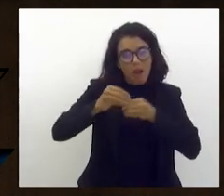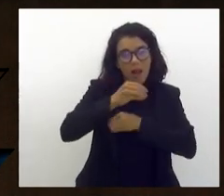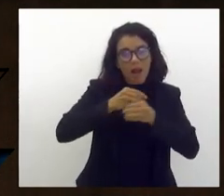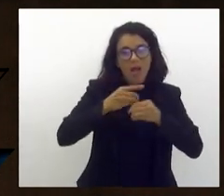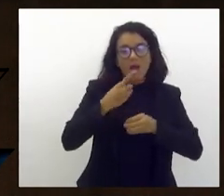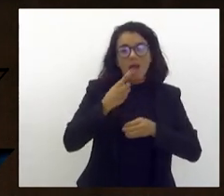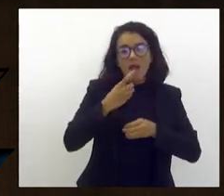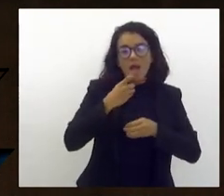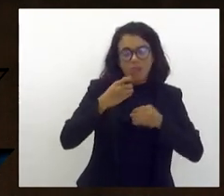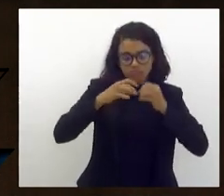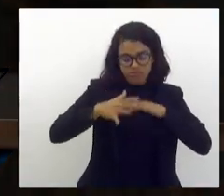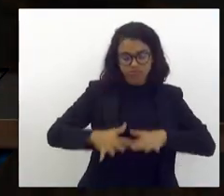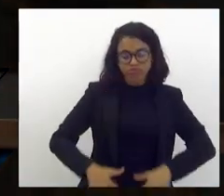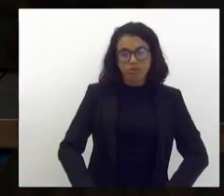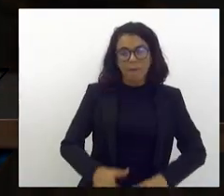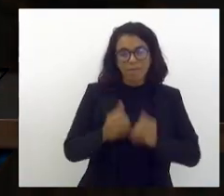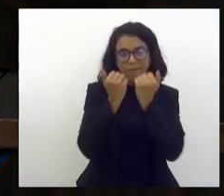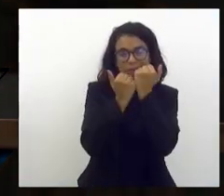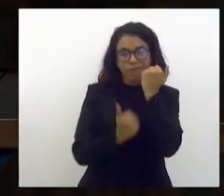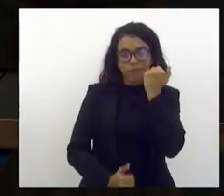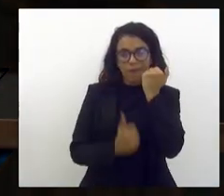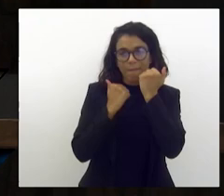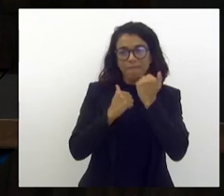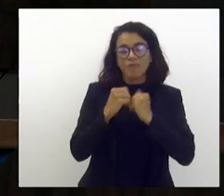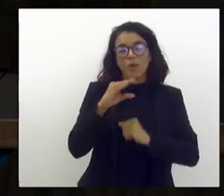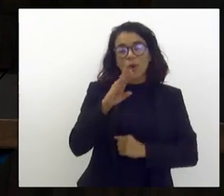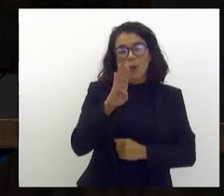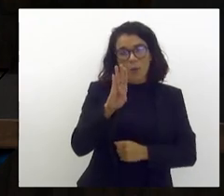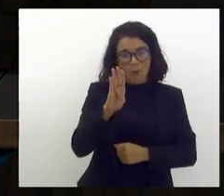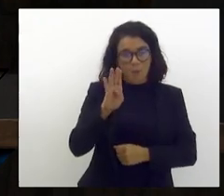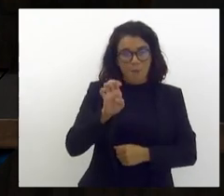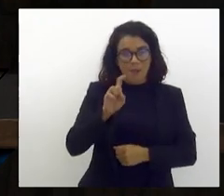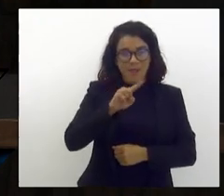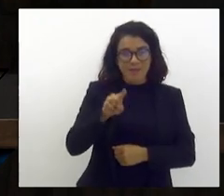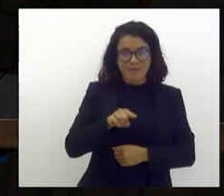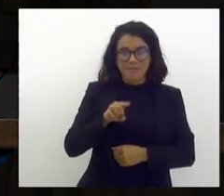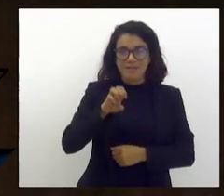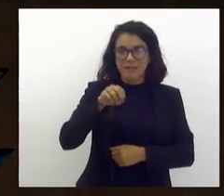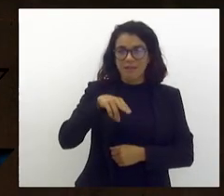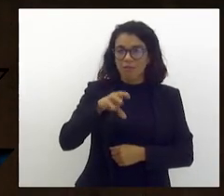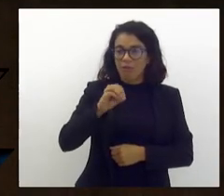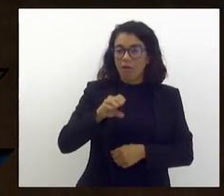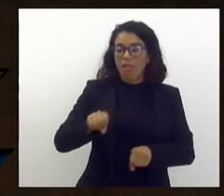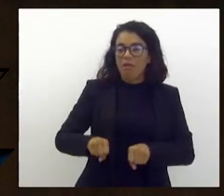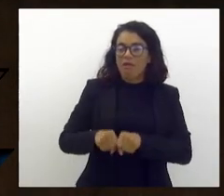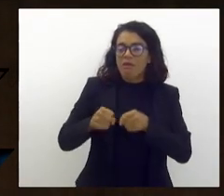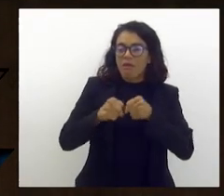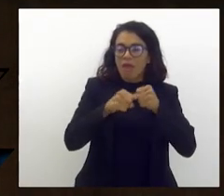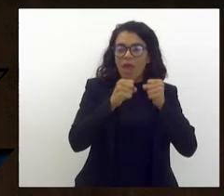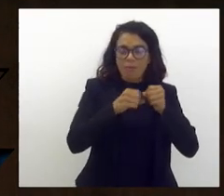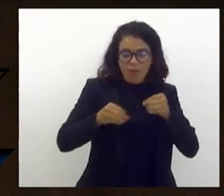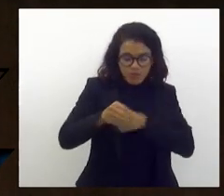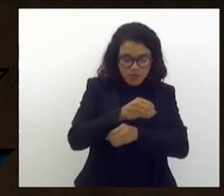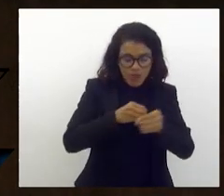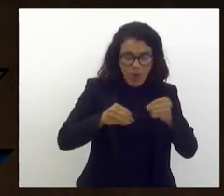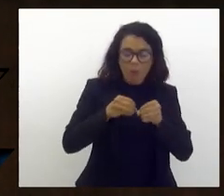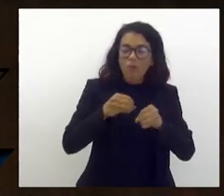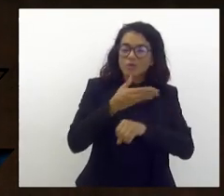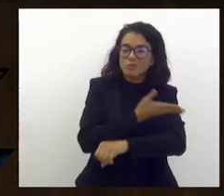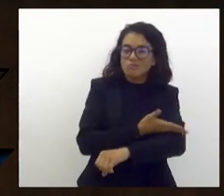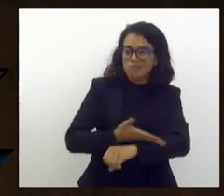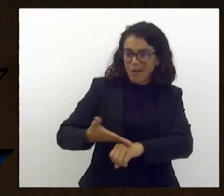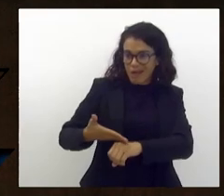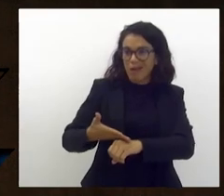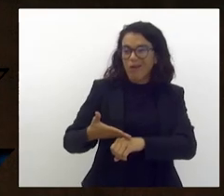ao benzeno dos altos fornos. O benzeno, ele quebra os glóbulos brancos, mina